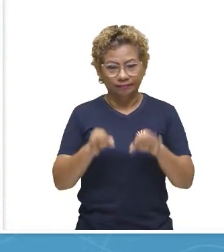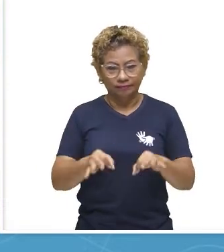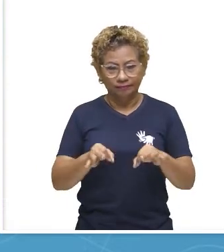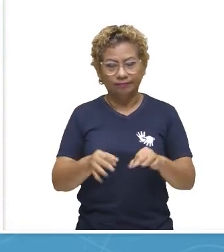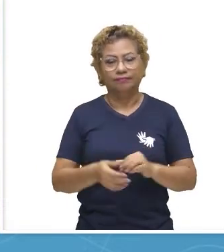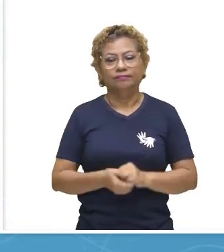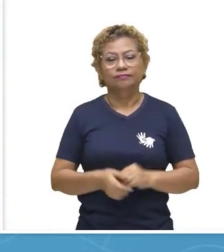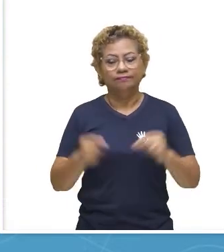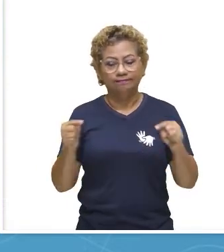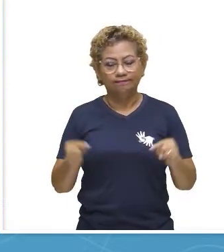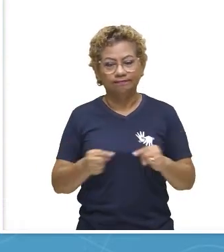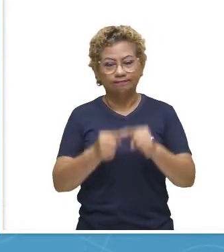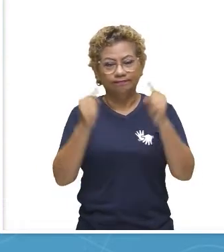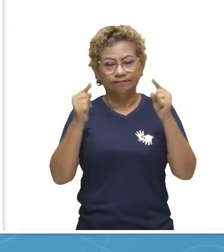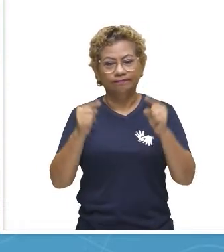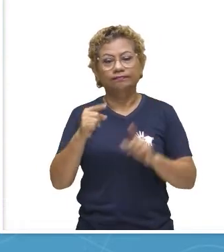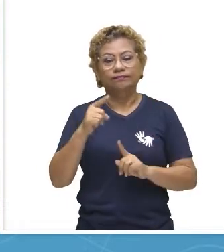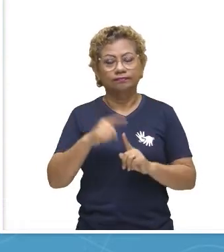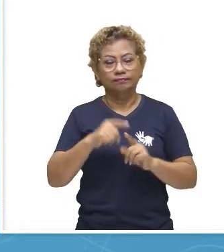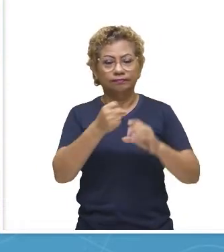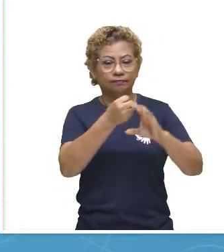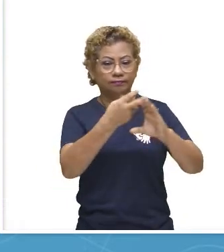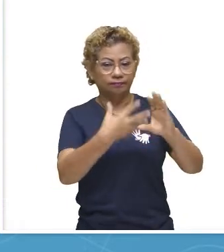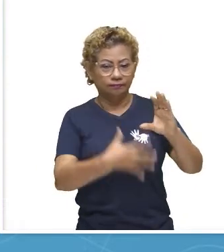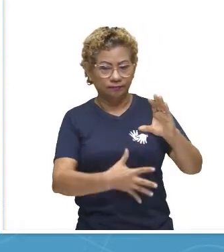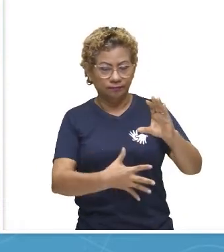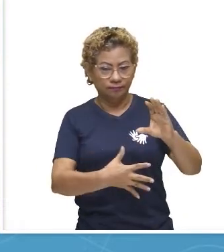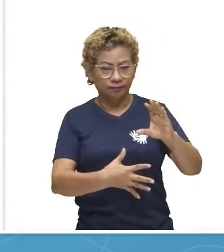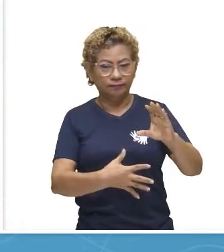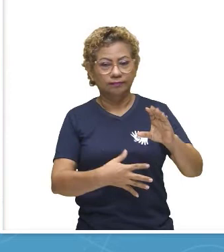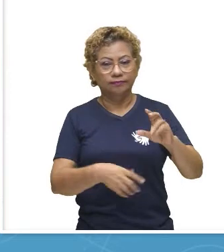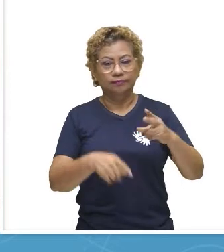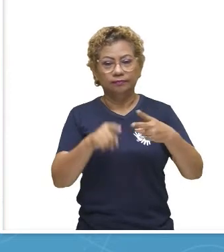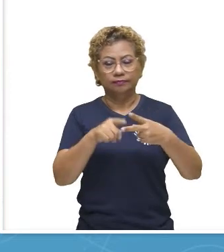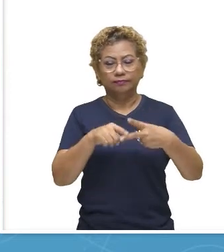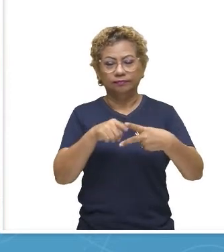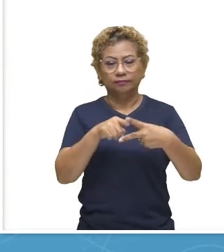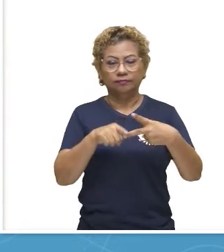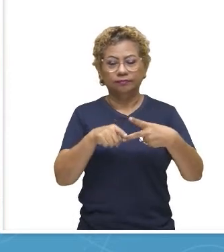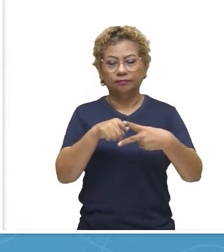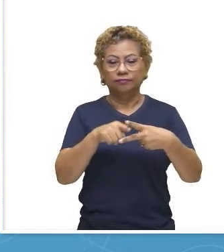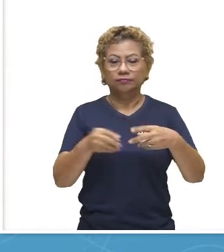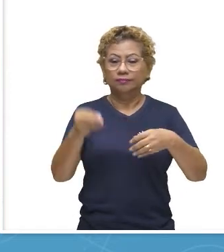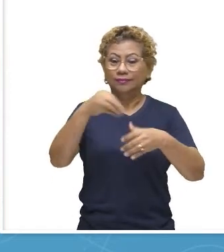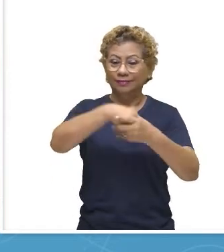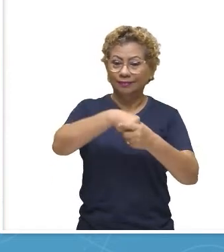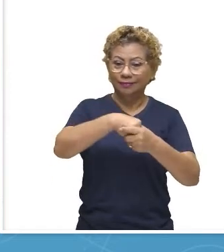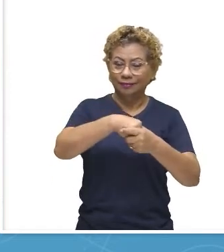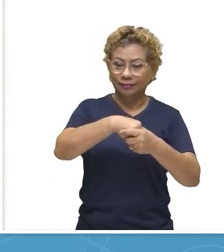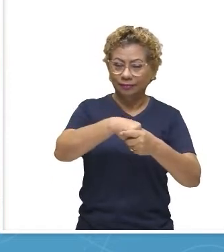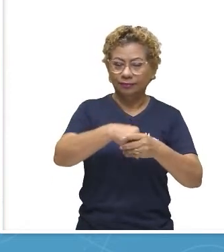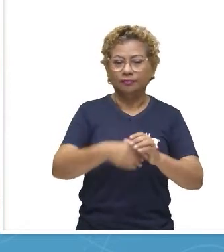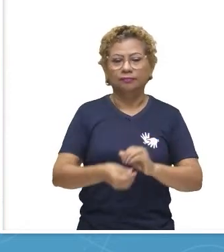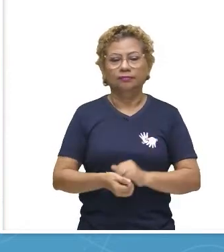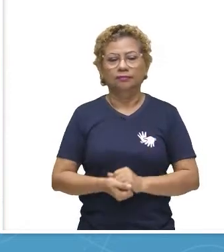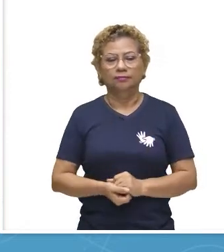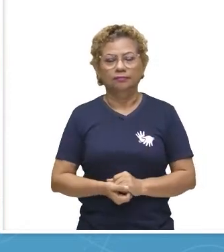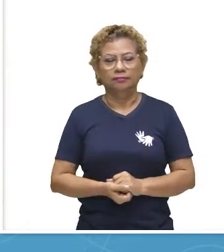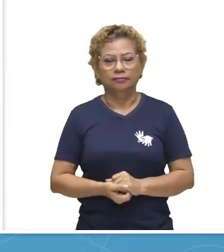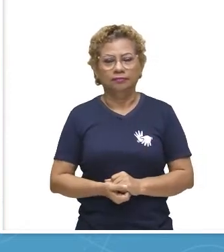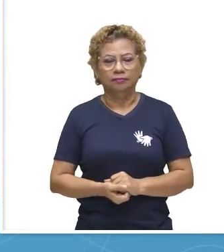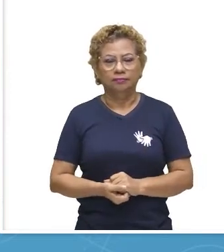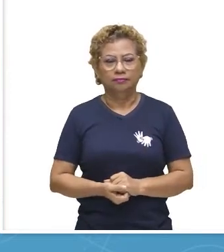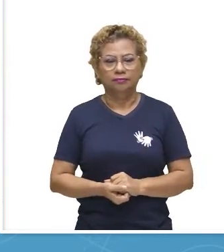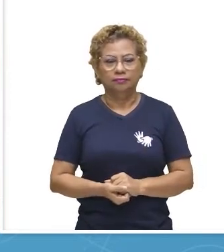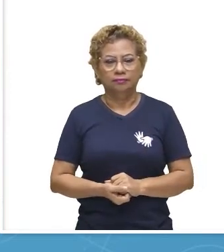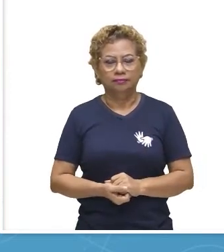é uma característica desse ângulo aqui, colateral interno, desses ângulos colaterais